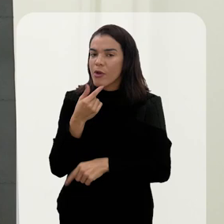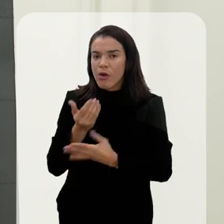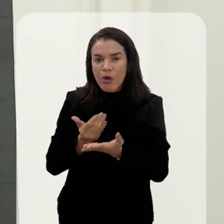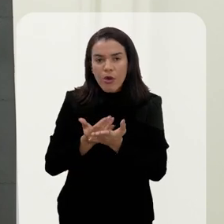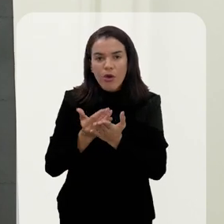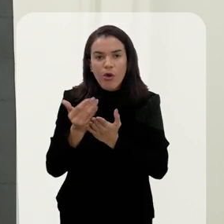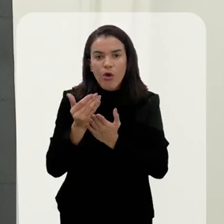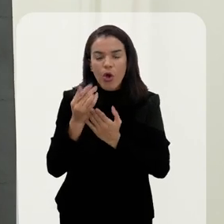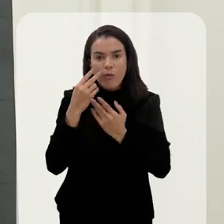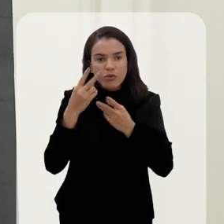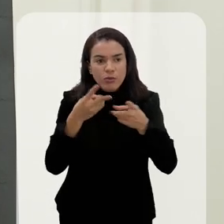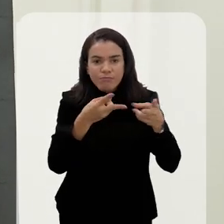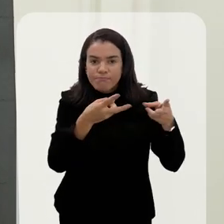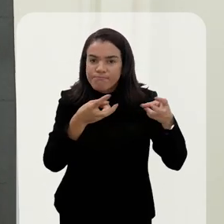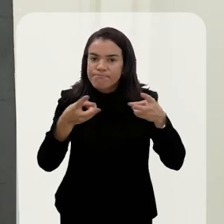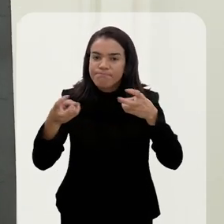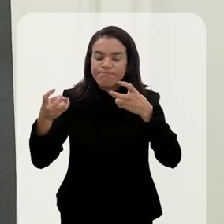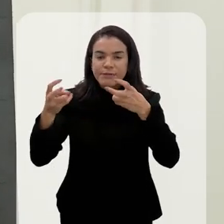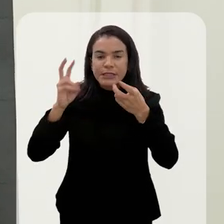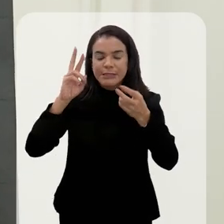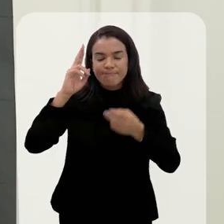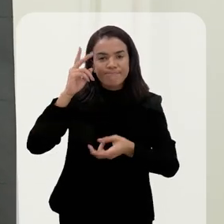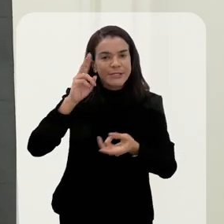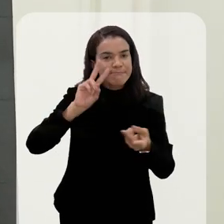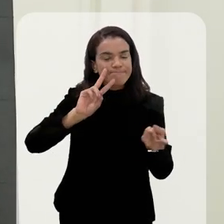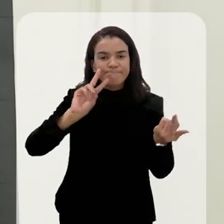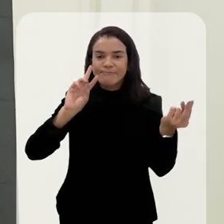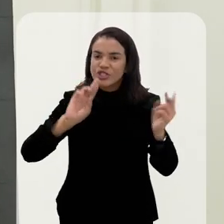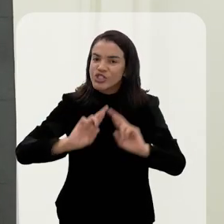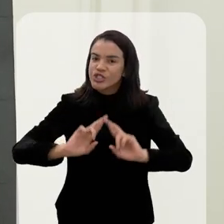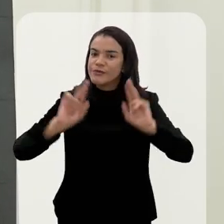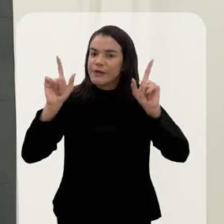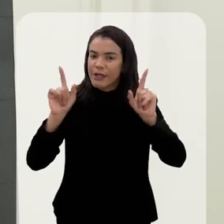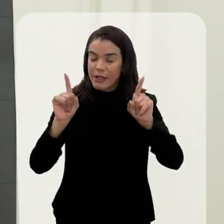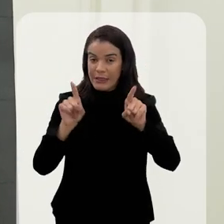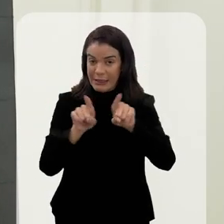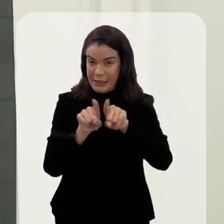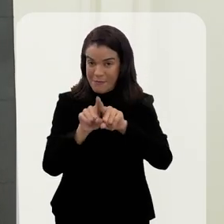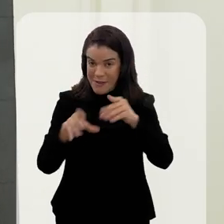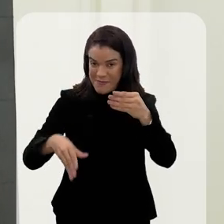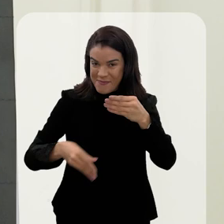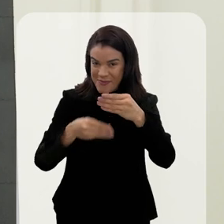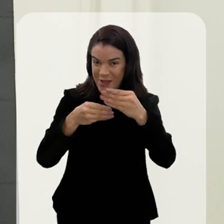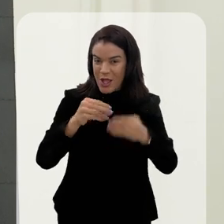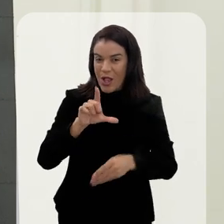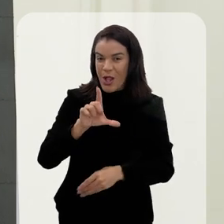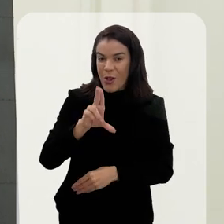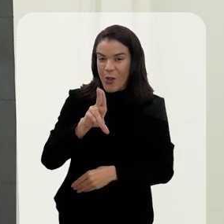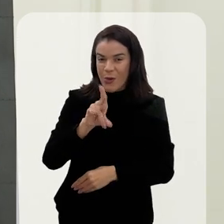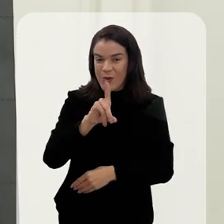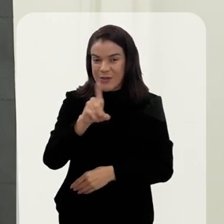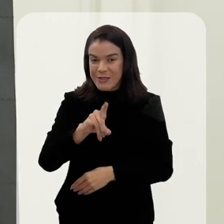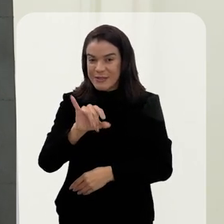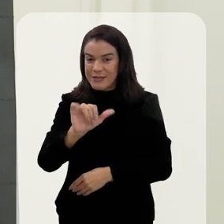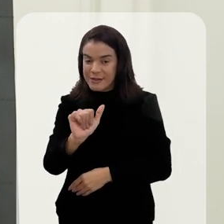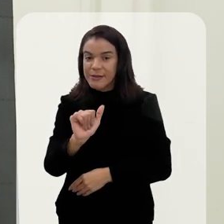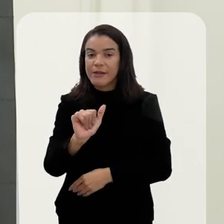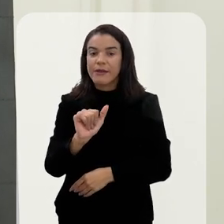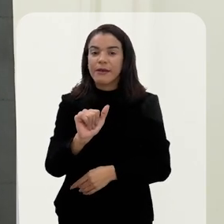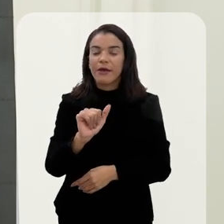homens também começaram a ter uma outra percepção sobre o assunto. E aí, complementando um pouco o que a Luzia